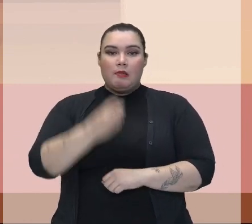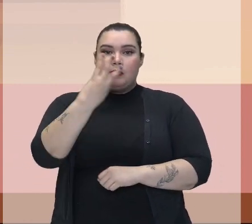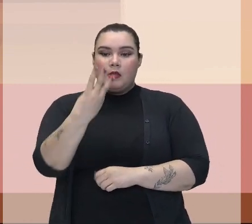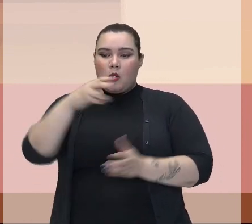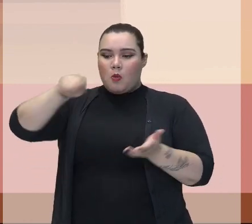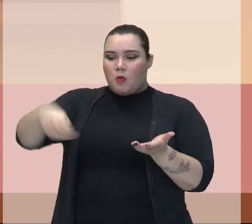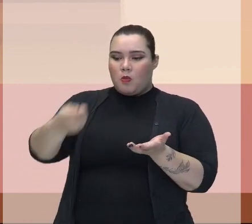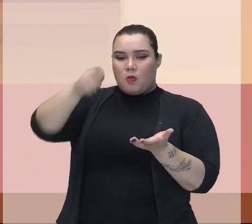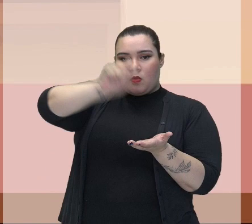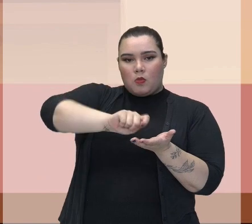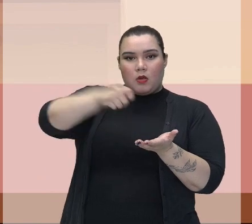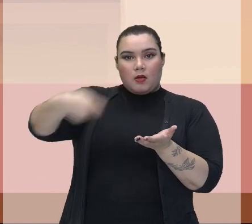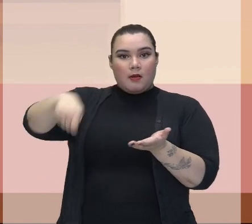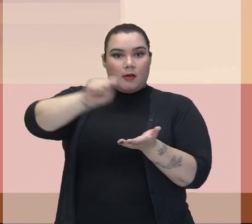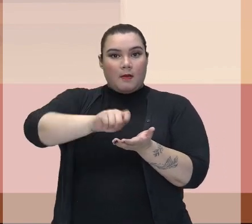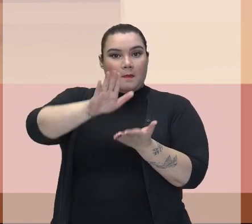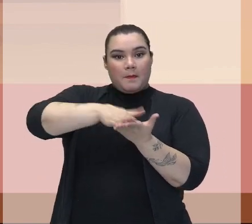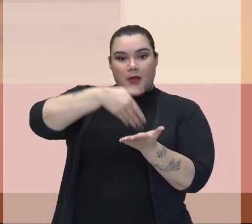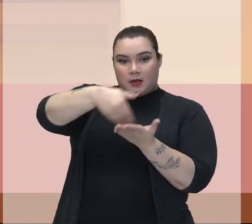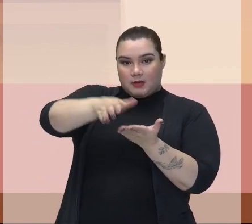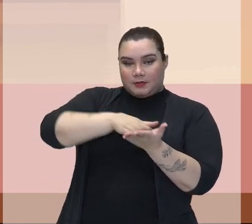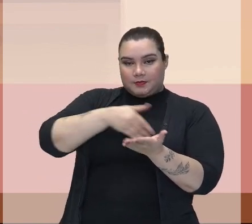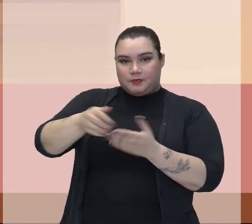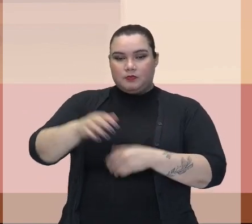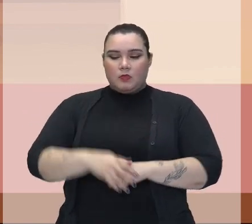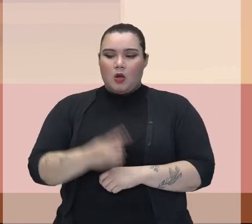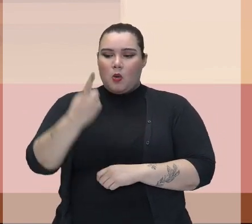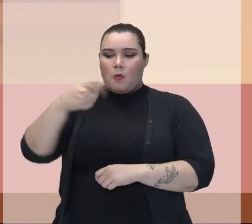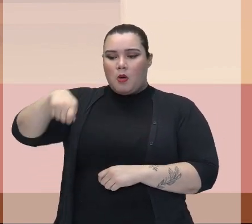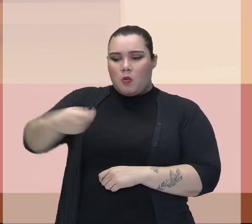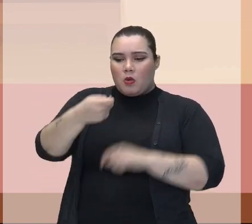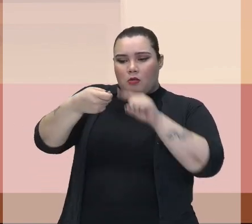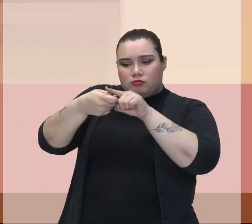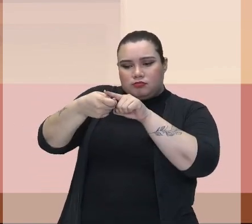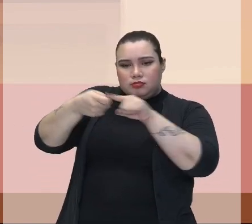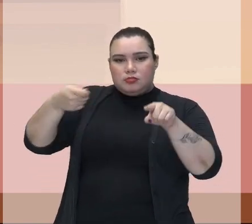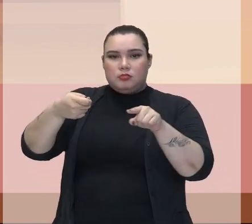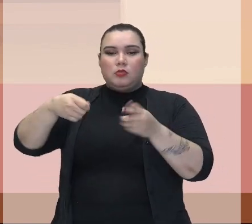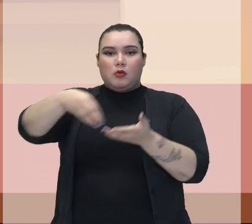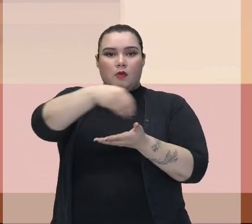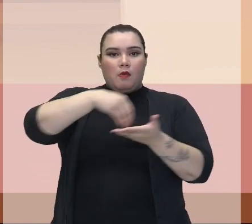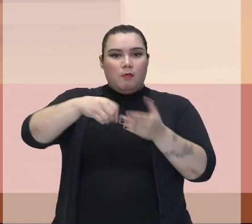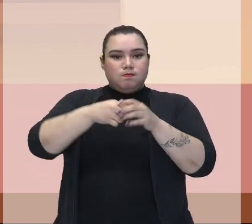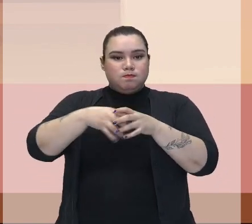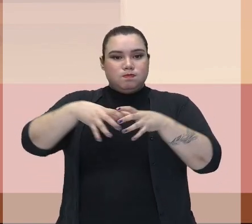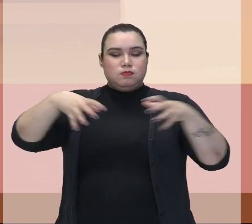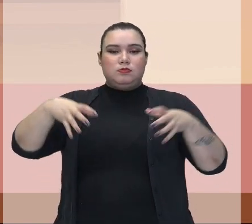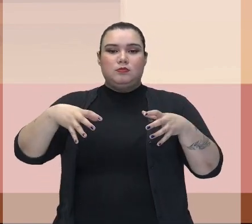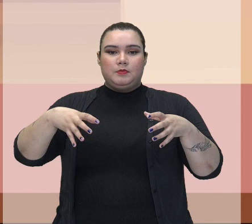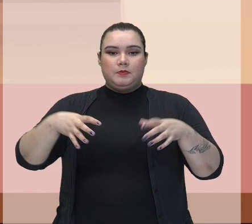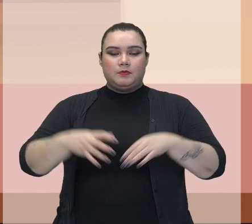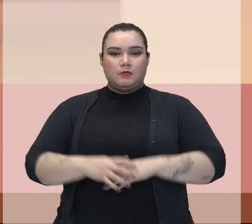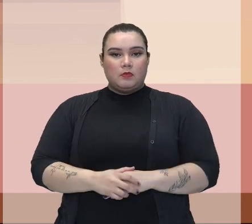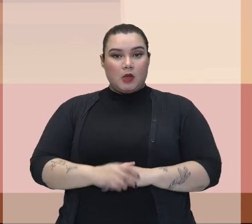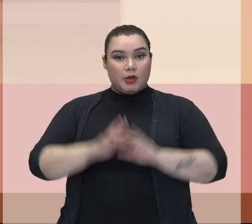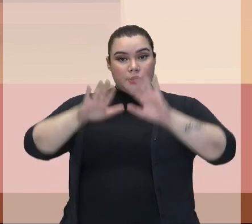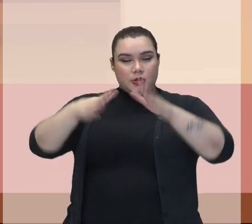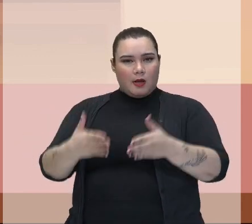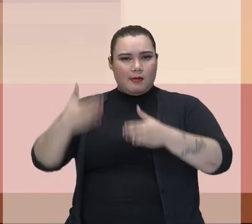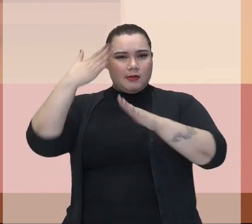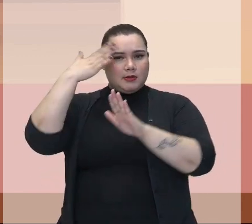de margarina, 1 colher de sopa rasa de fermento. Turmas, agora que já sabemos